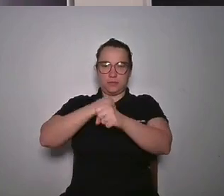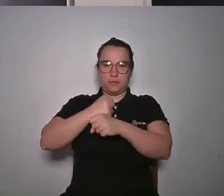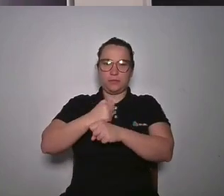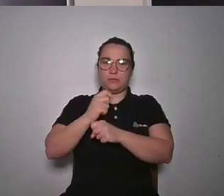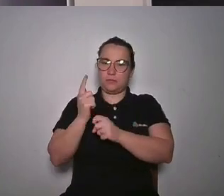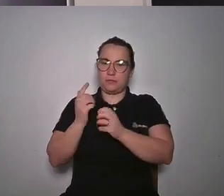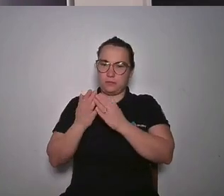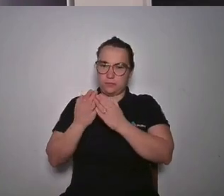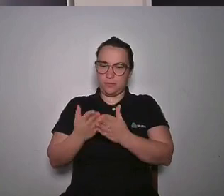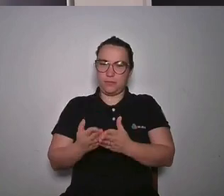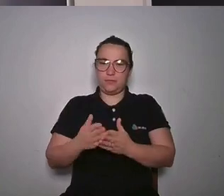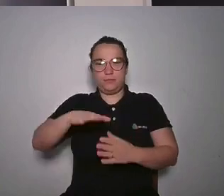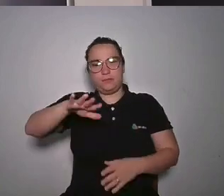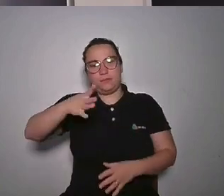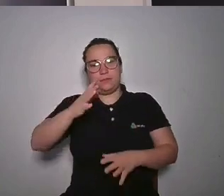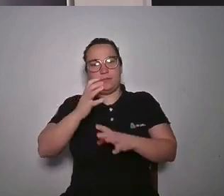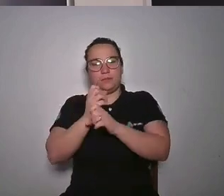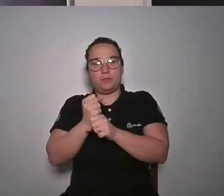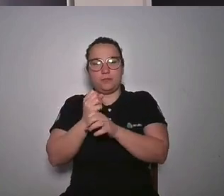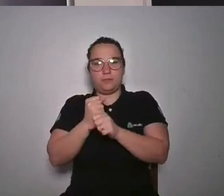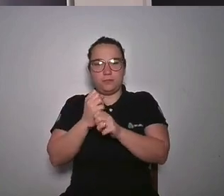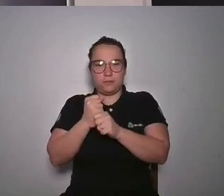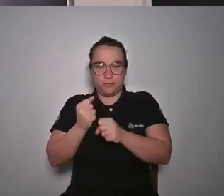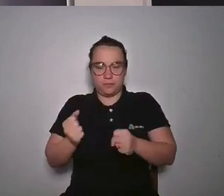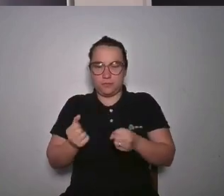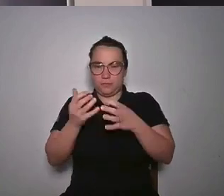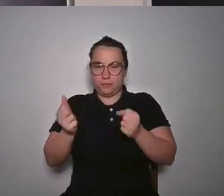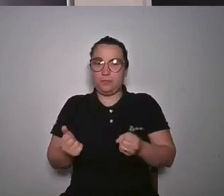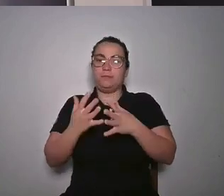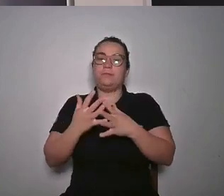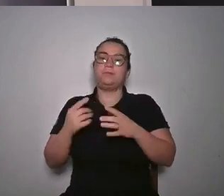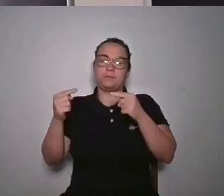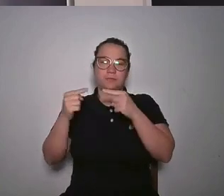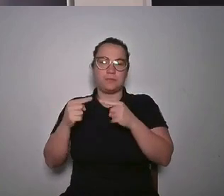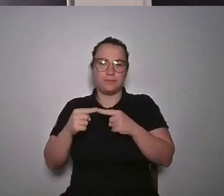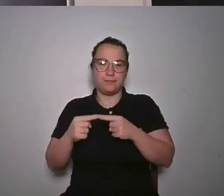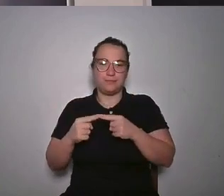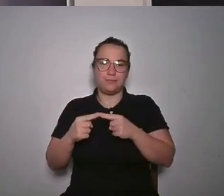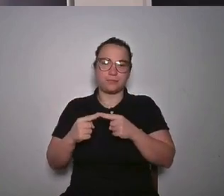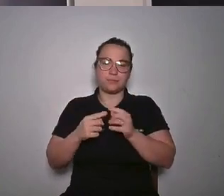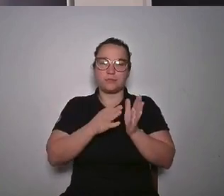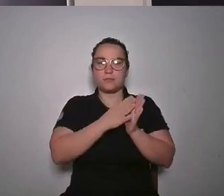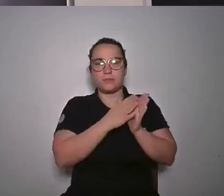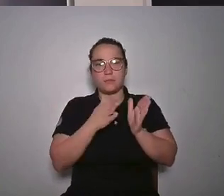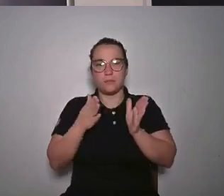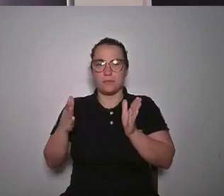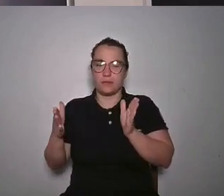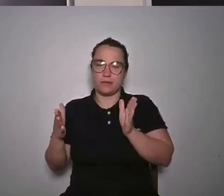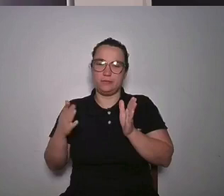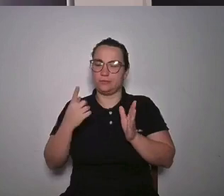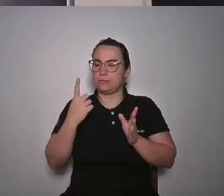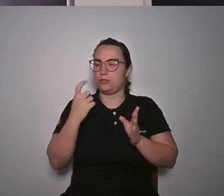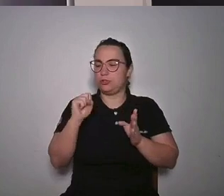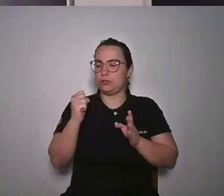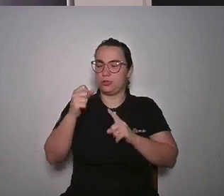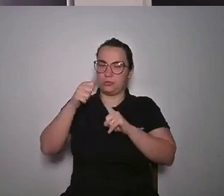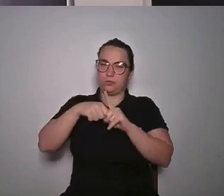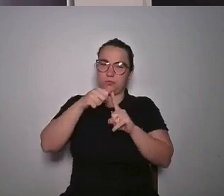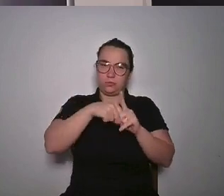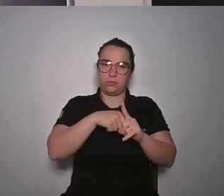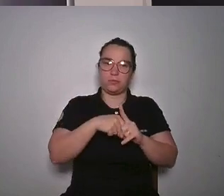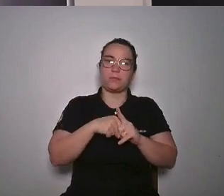Paraná, foram calculadas a partir das despesas orçamentárias realizadas nos últimos 18 meses. Então, nós